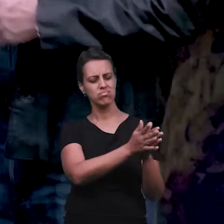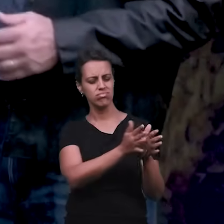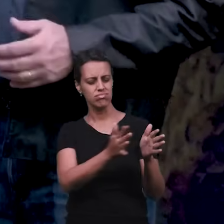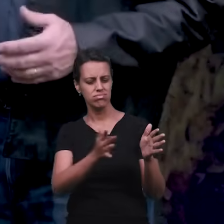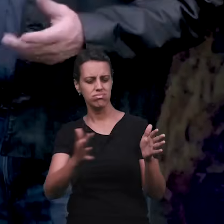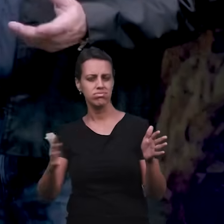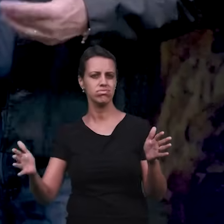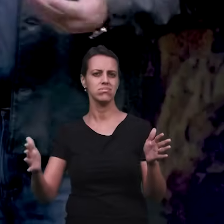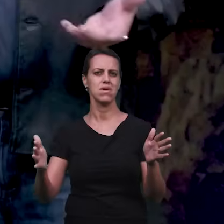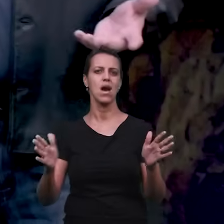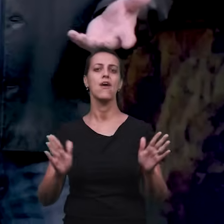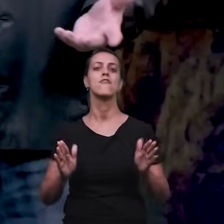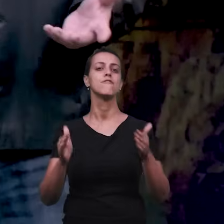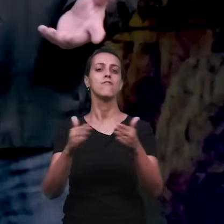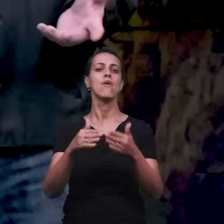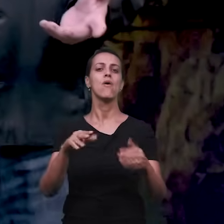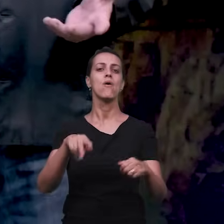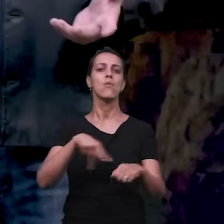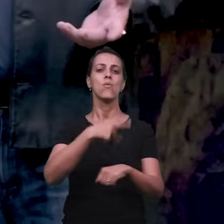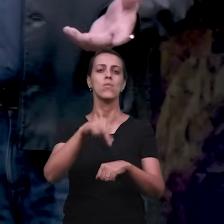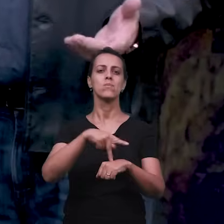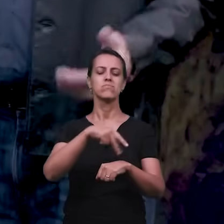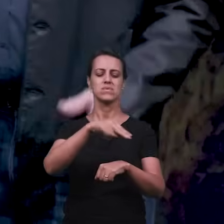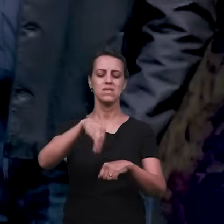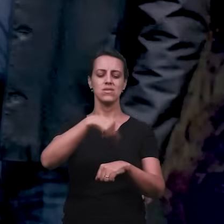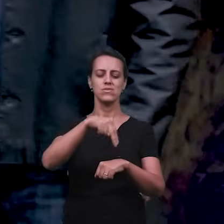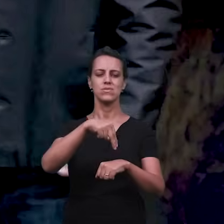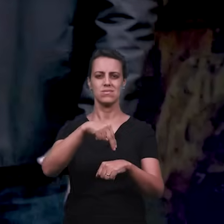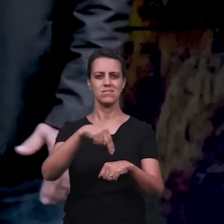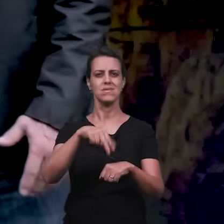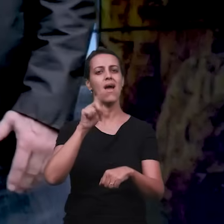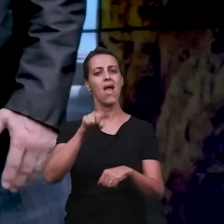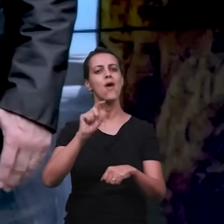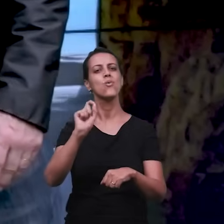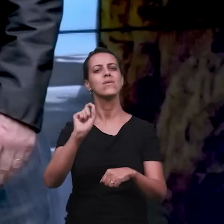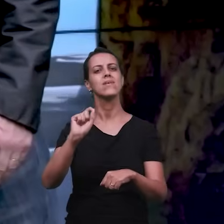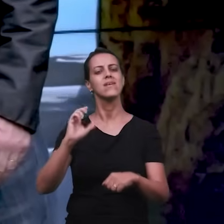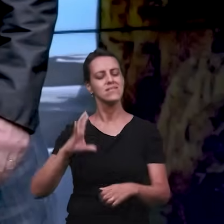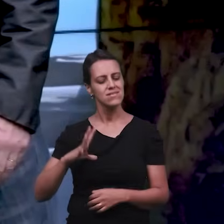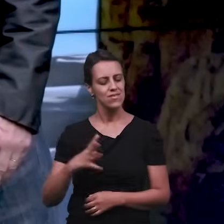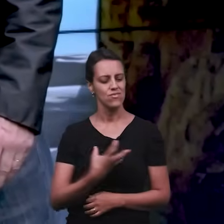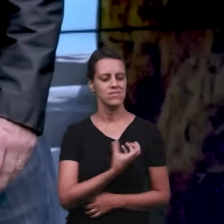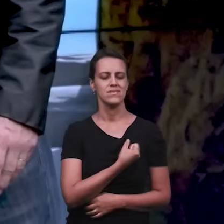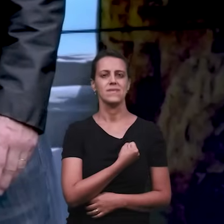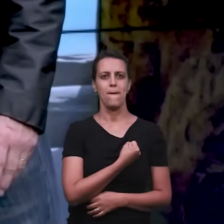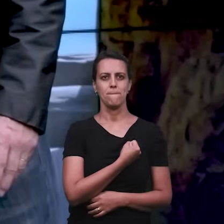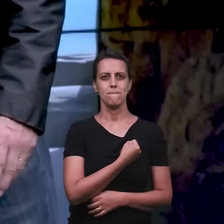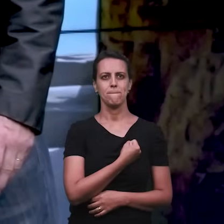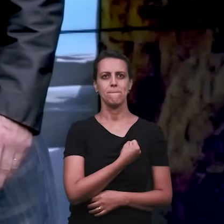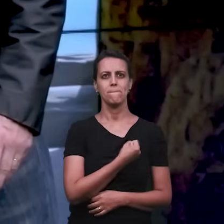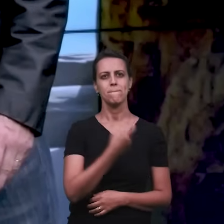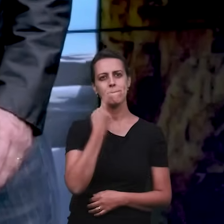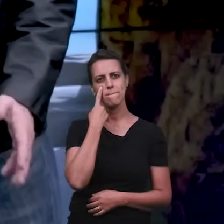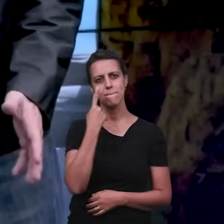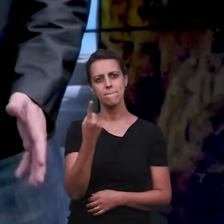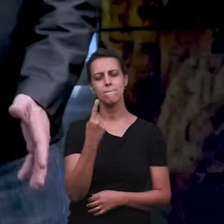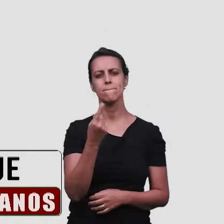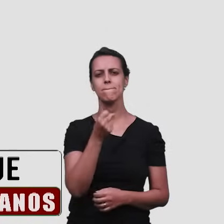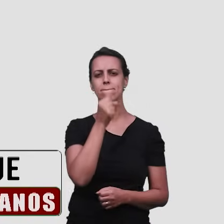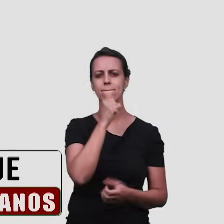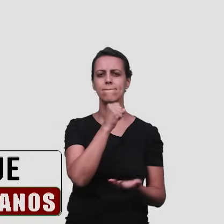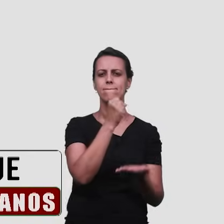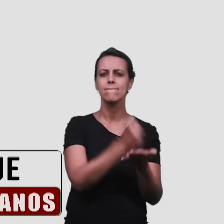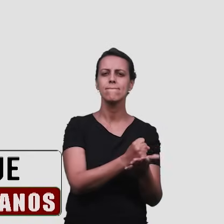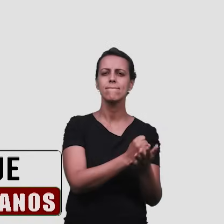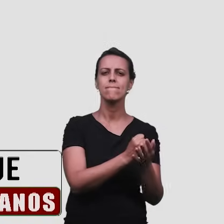as nações, o plano de salvação de Deus. Então, no Antigo Testamento, nós vemos ali Adão e Eva